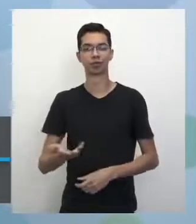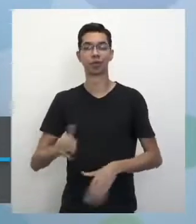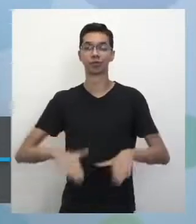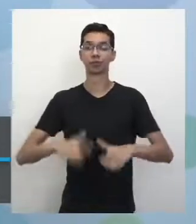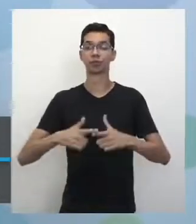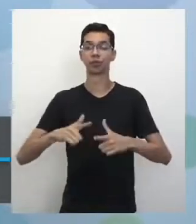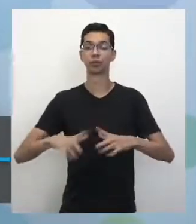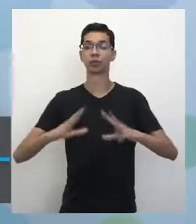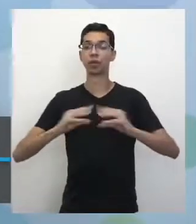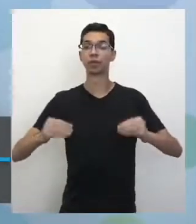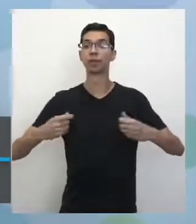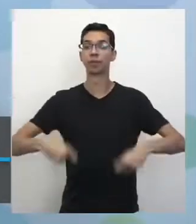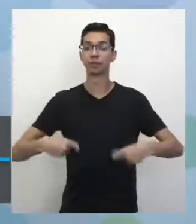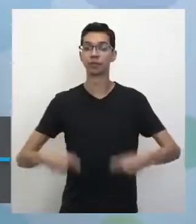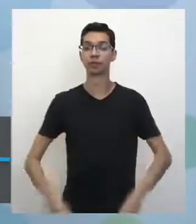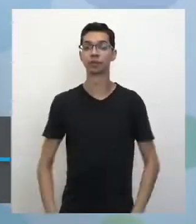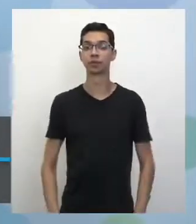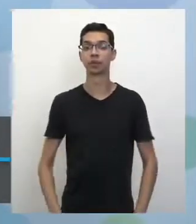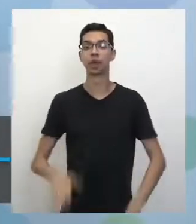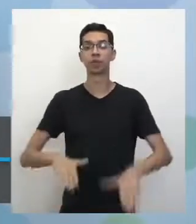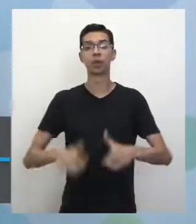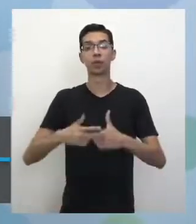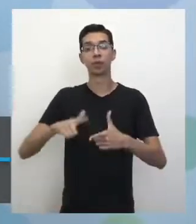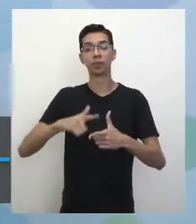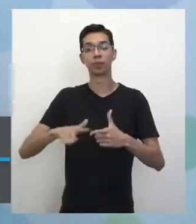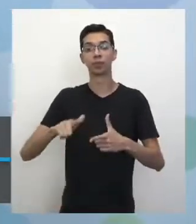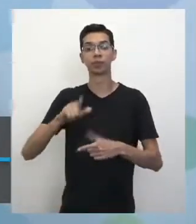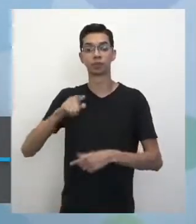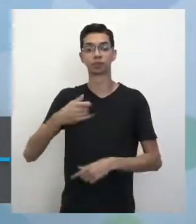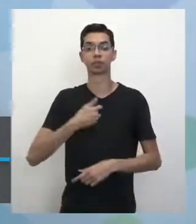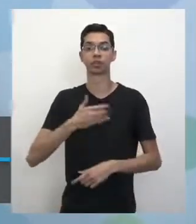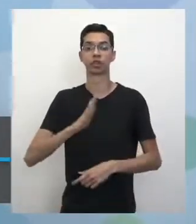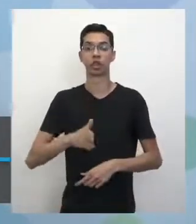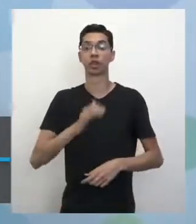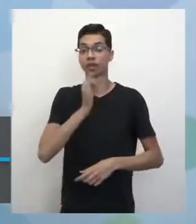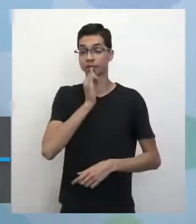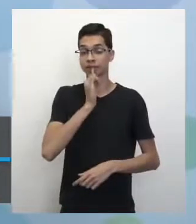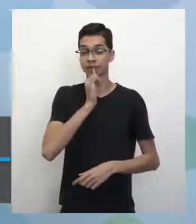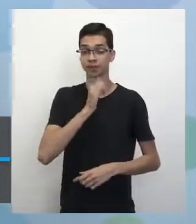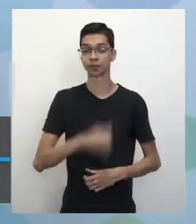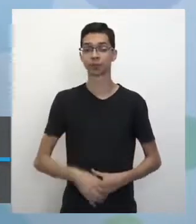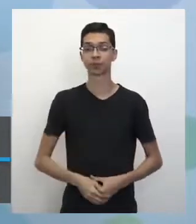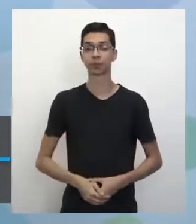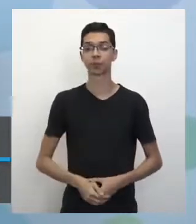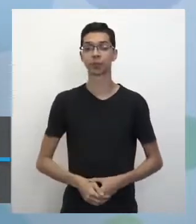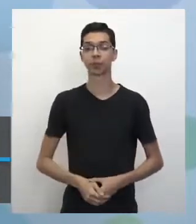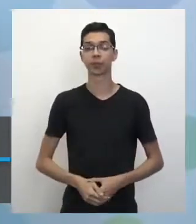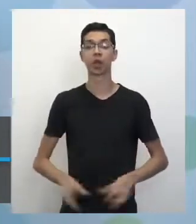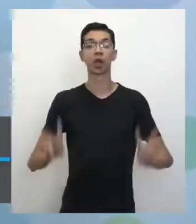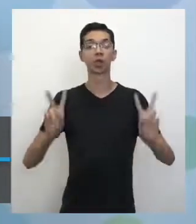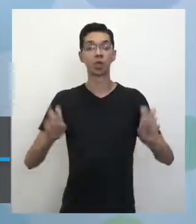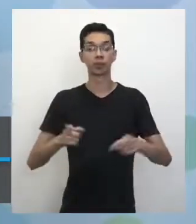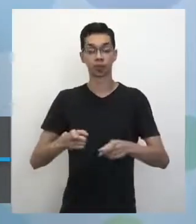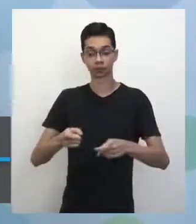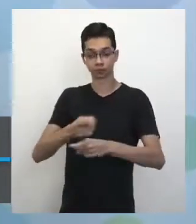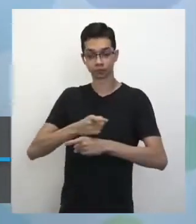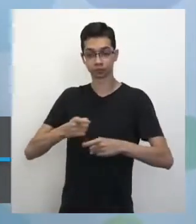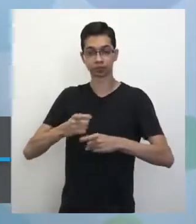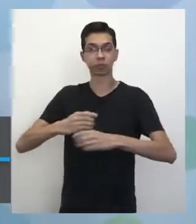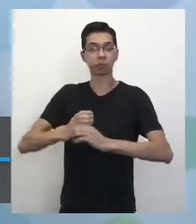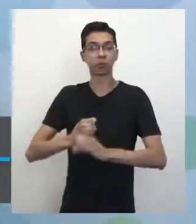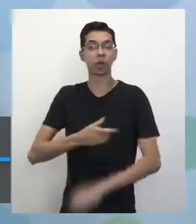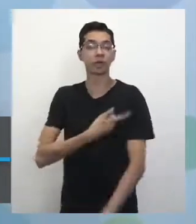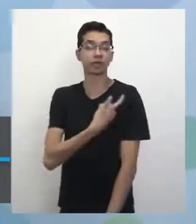Então, às vezes, o problema já está ali, né? Igual, por exemplo, a produção de uma nova vacina, né? Que não queira, foi um problema